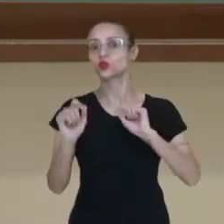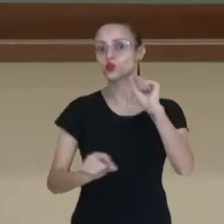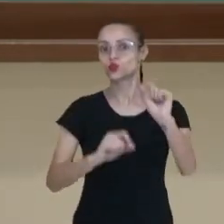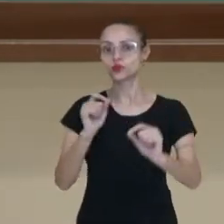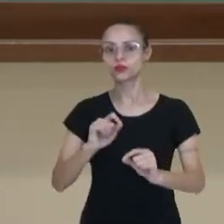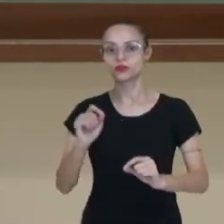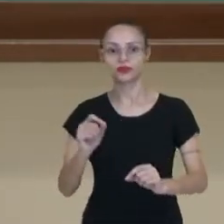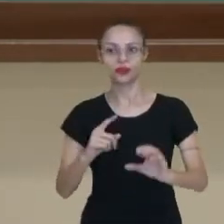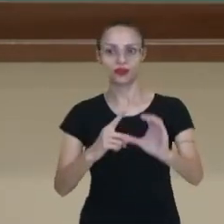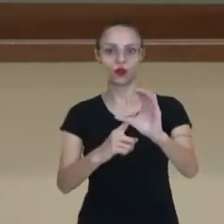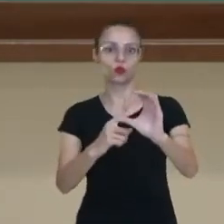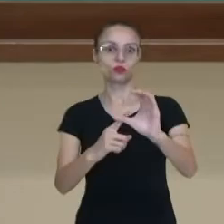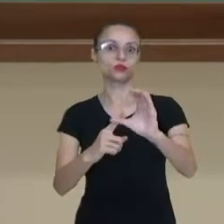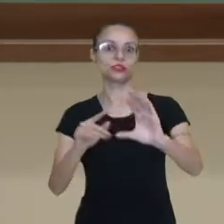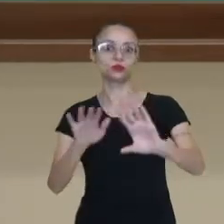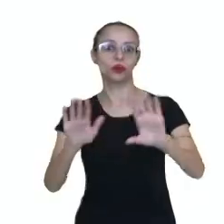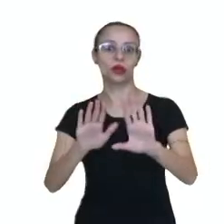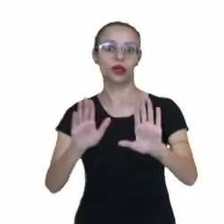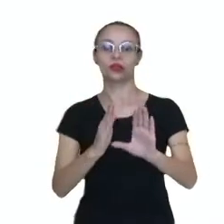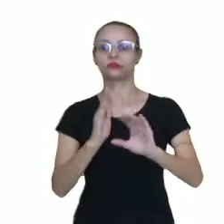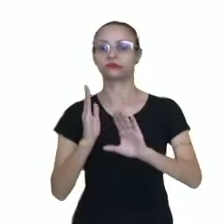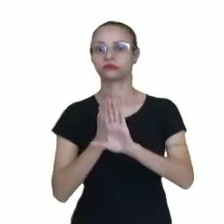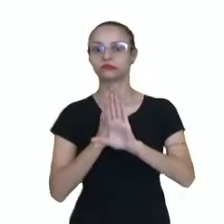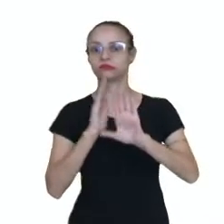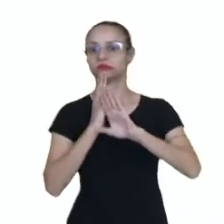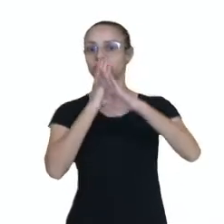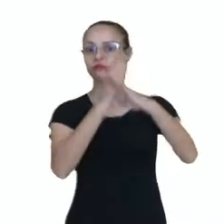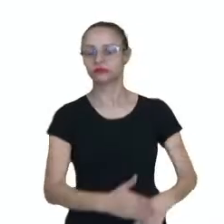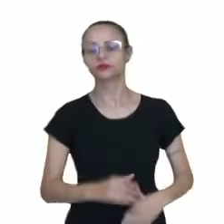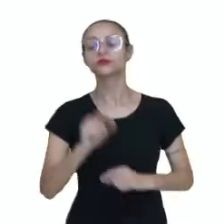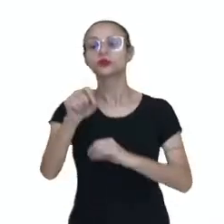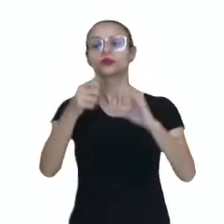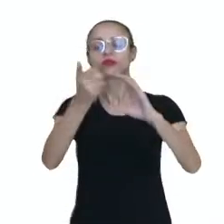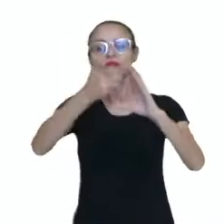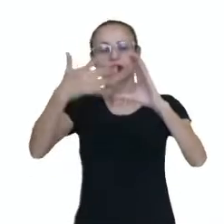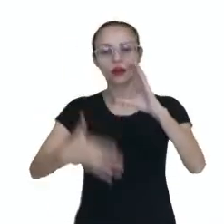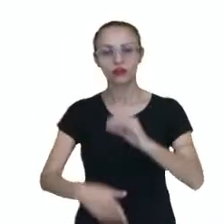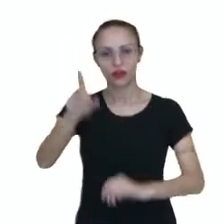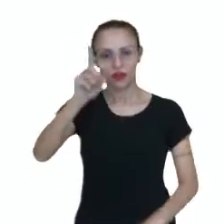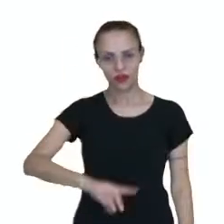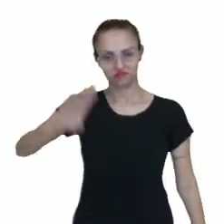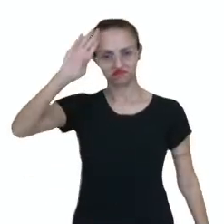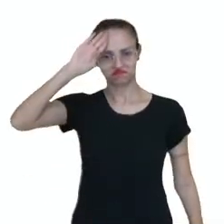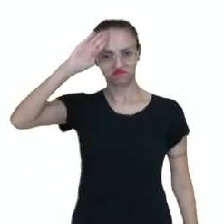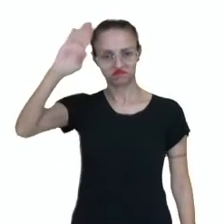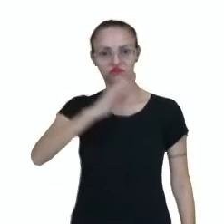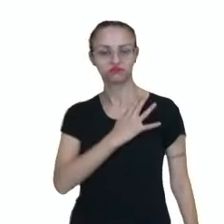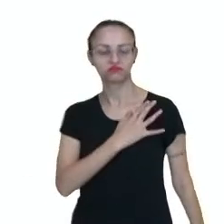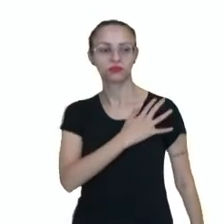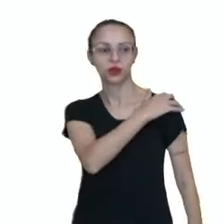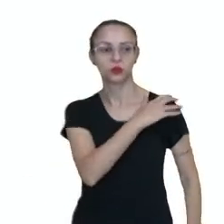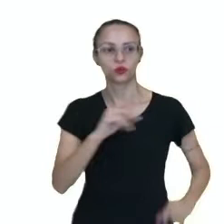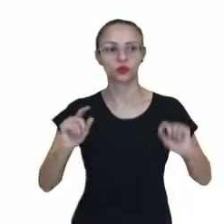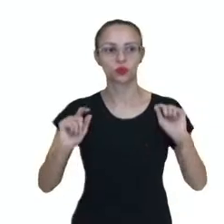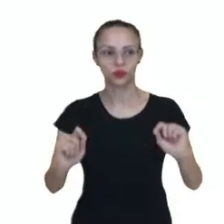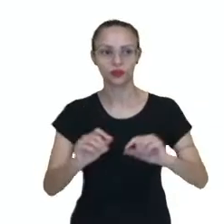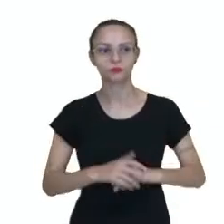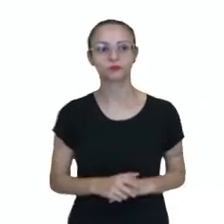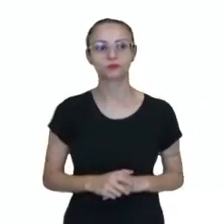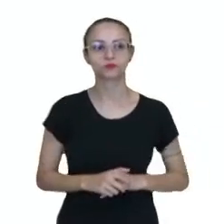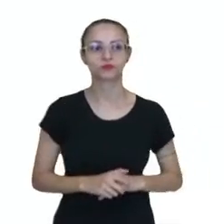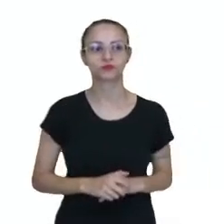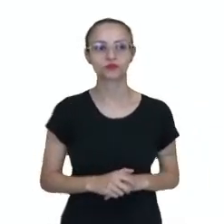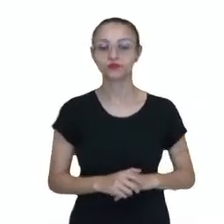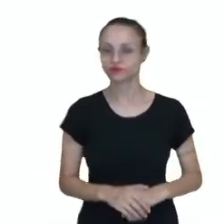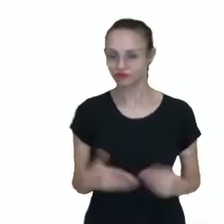possível comunismo. Quais as características desse período que evidenciam como um regime ditatorial? Então, aqui, pessoal, nós